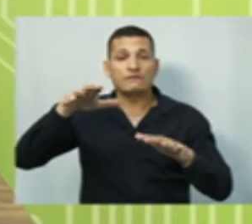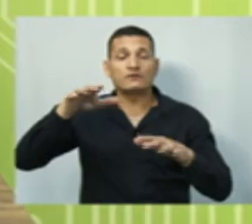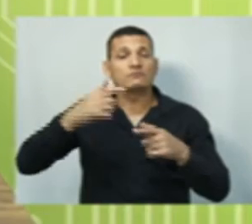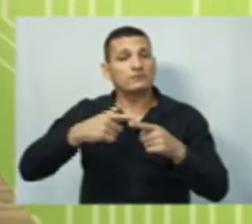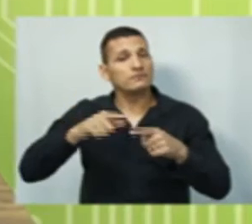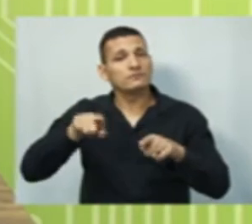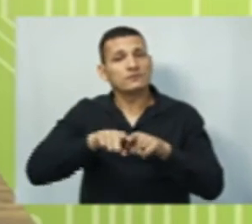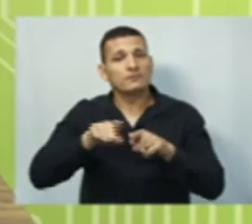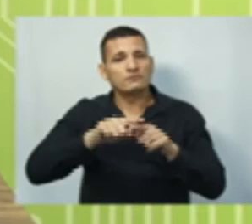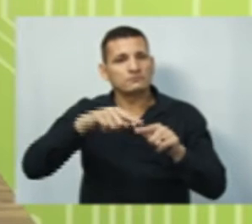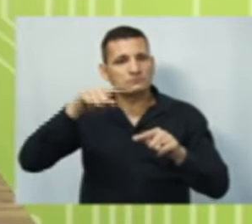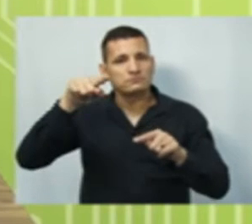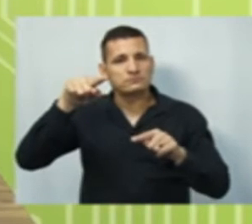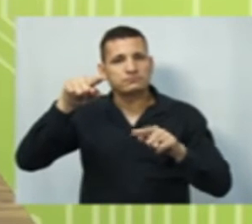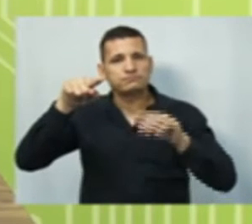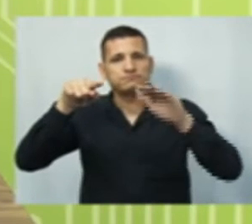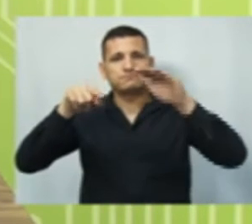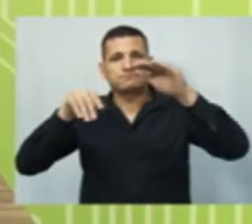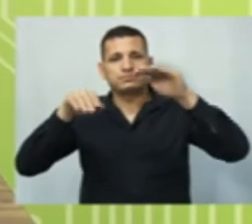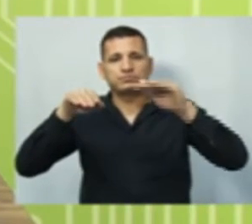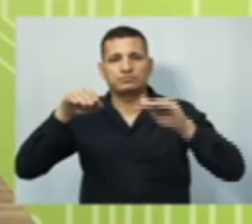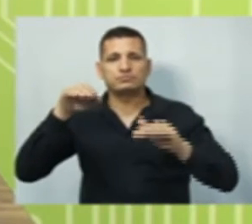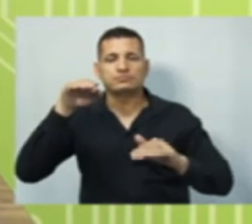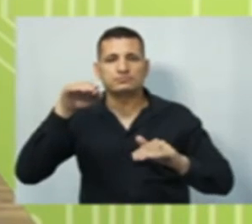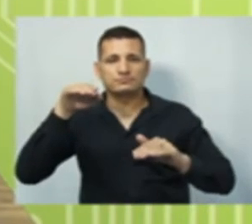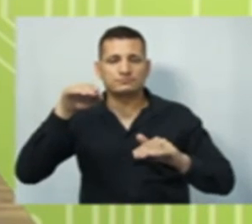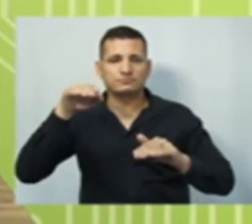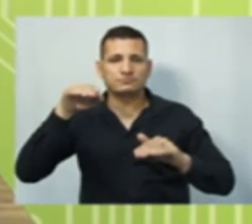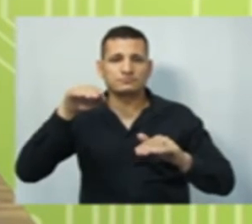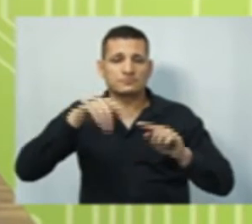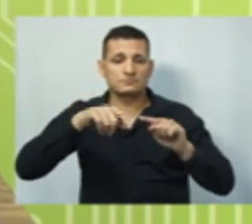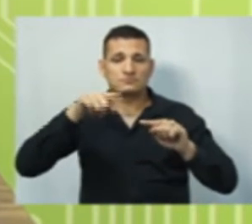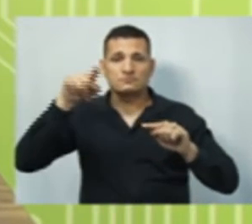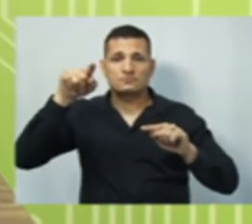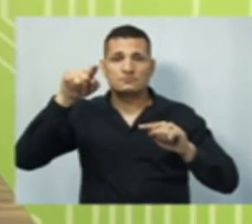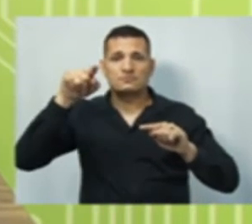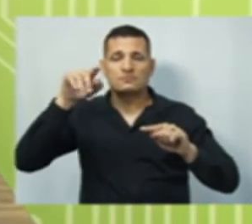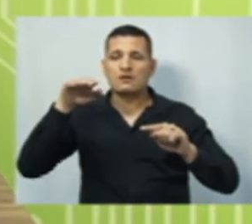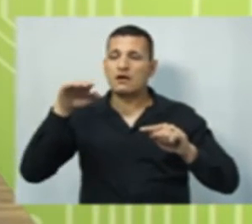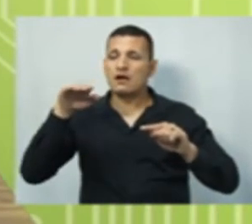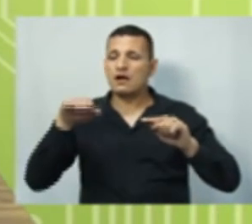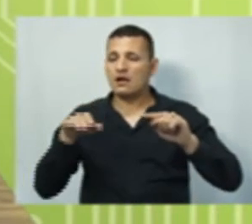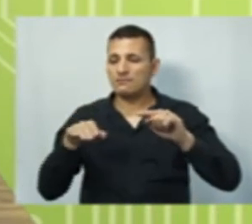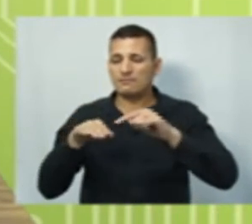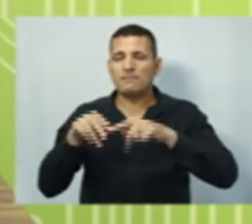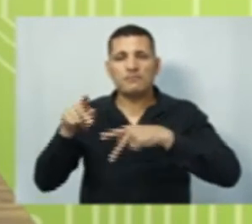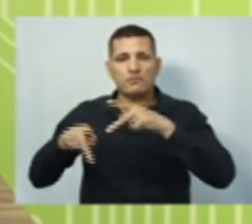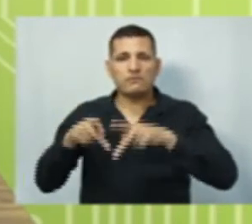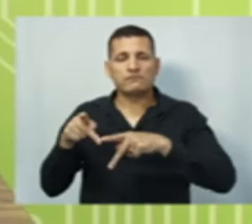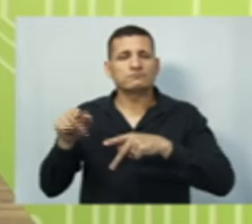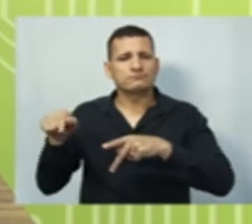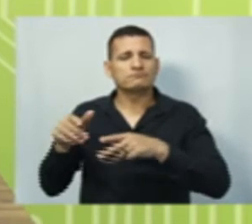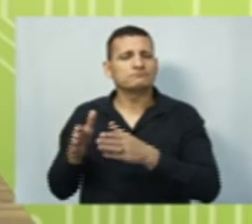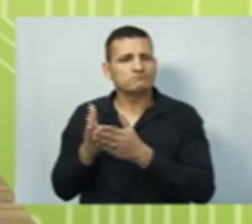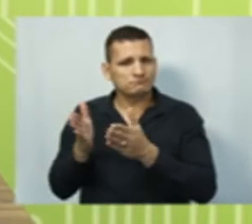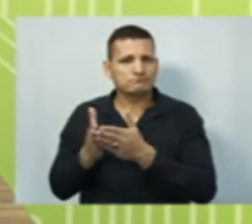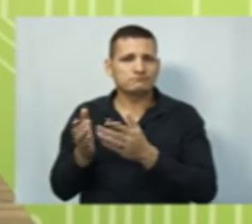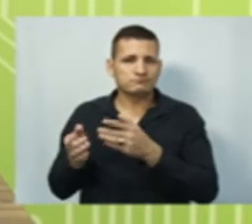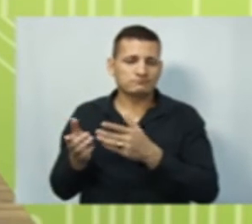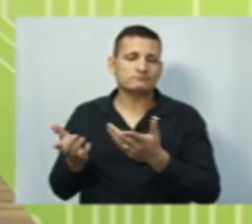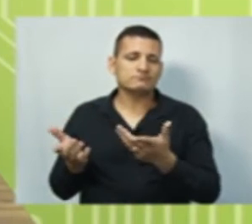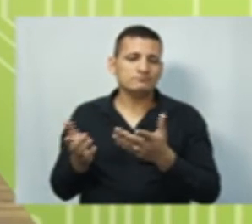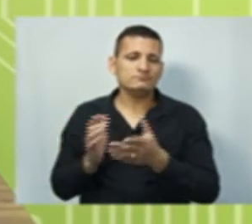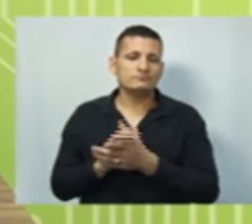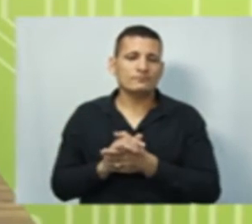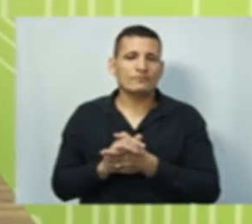Por quê? A inflação alta empobrece a população porque cai o poder de compra da moeda e os maiores afetados sempre são as pessoas de renda